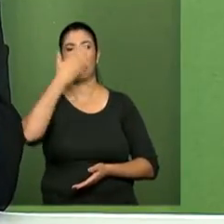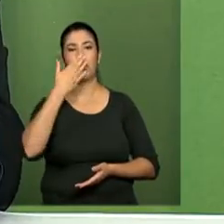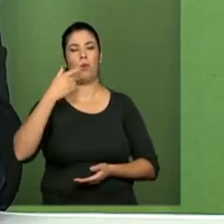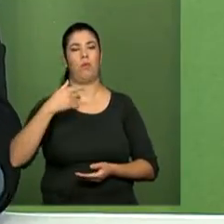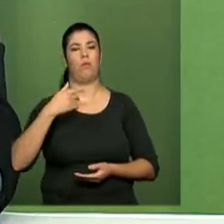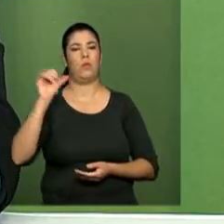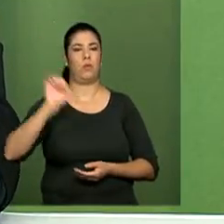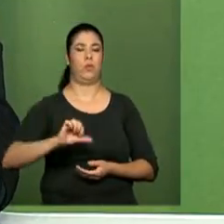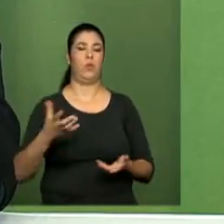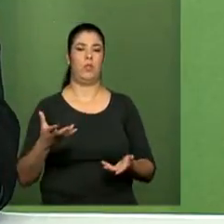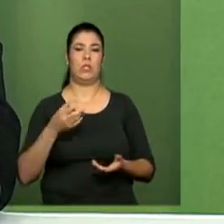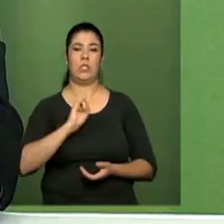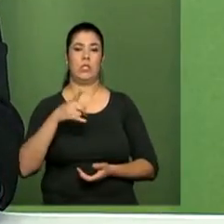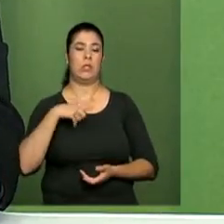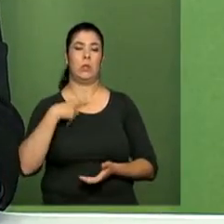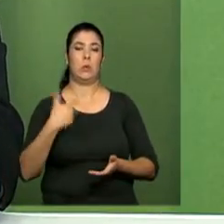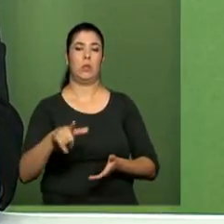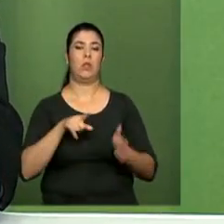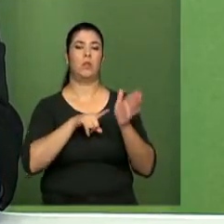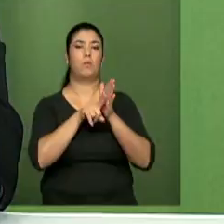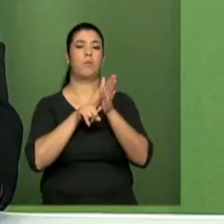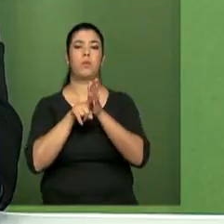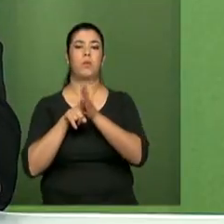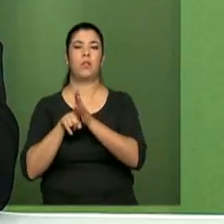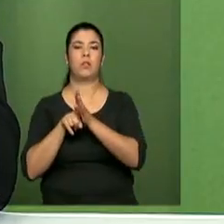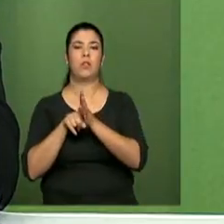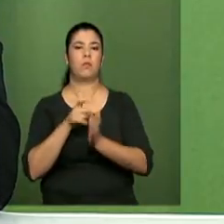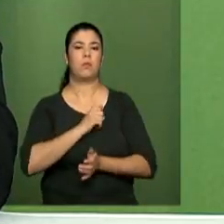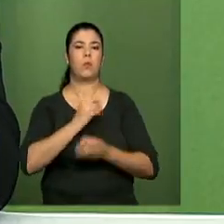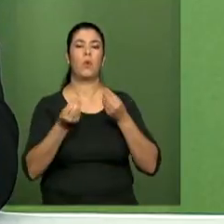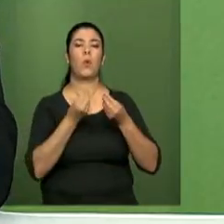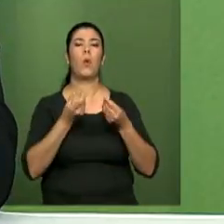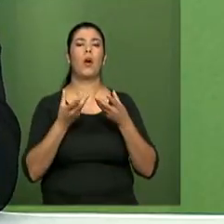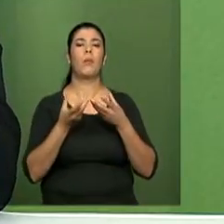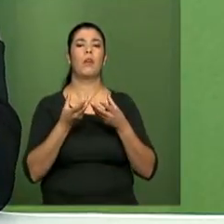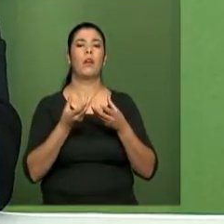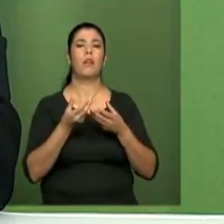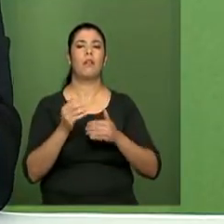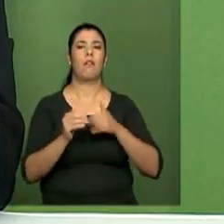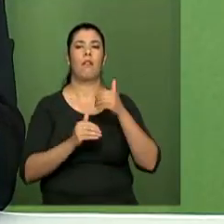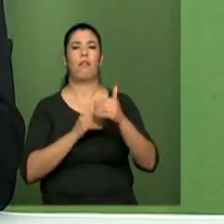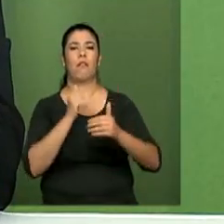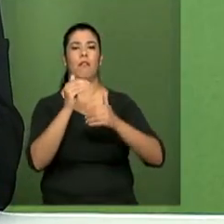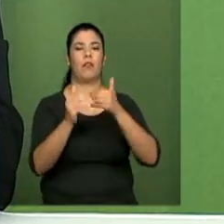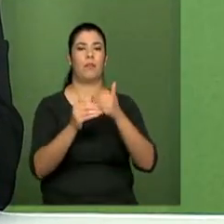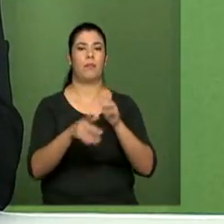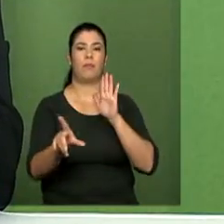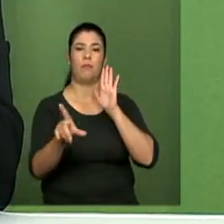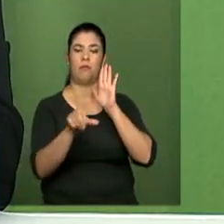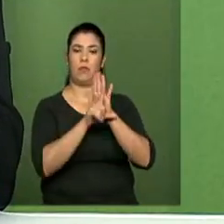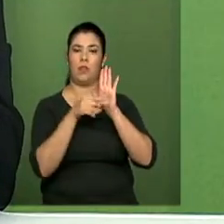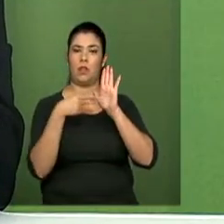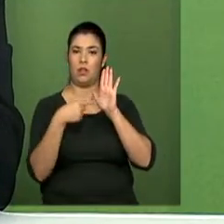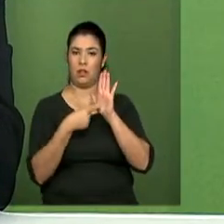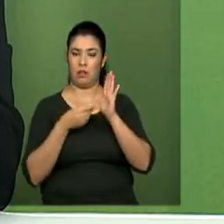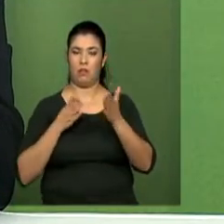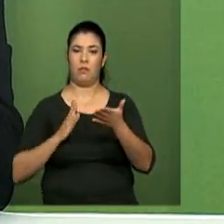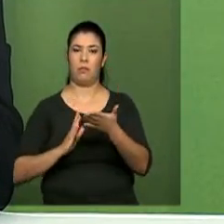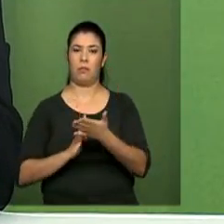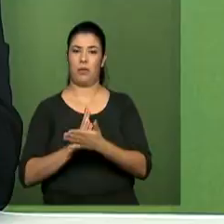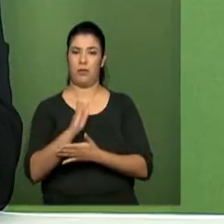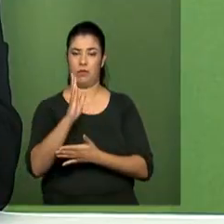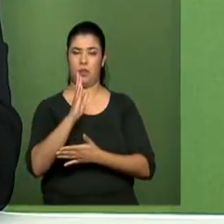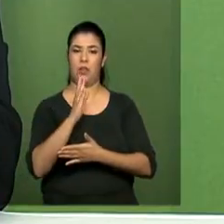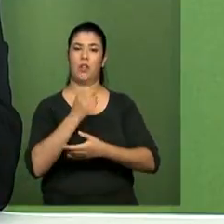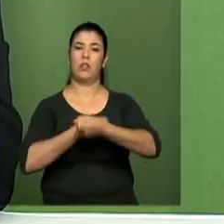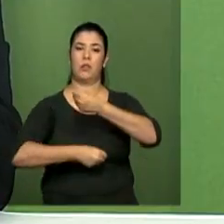se eu não fiz a fiscalização não te dou a certidão negativa então fica puxando mágoa na lei que foi aprovada no